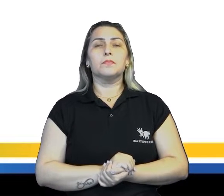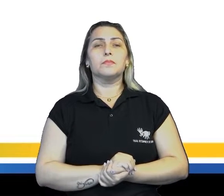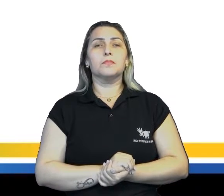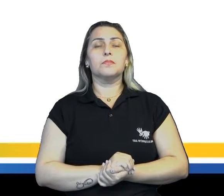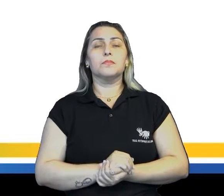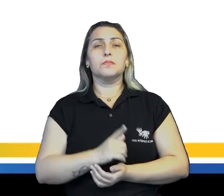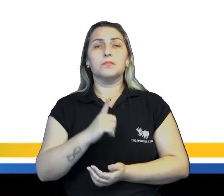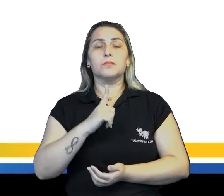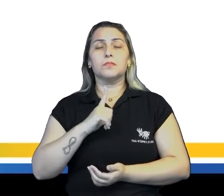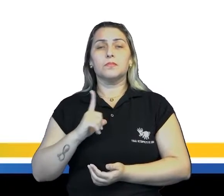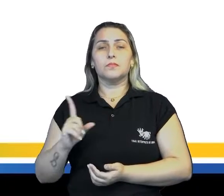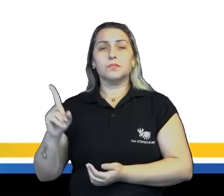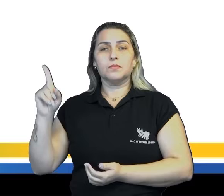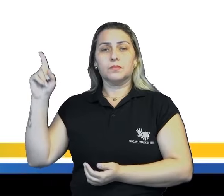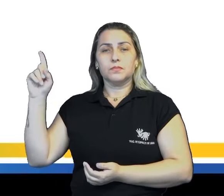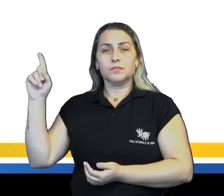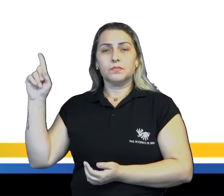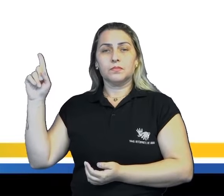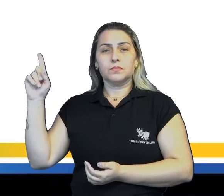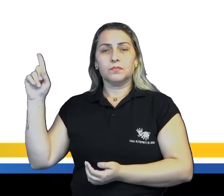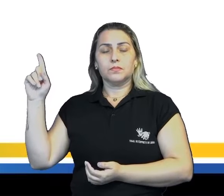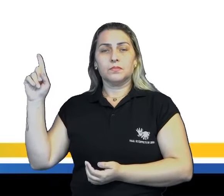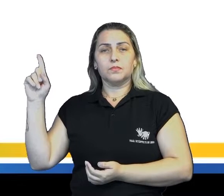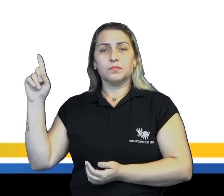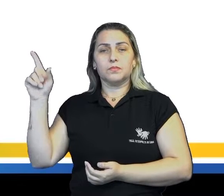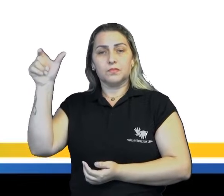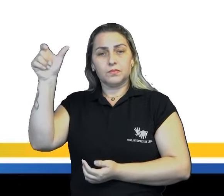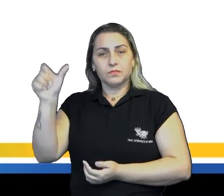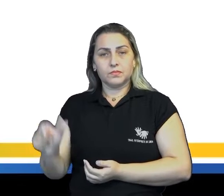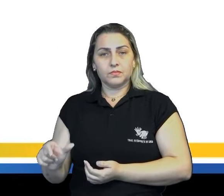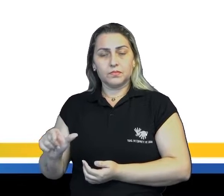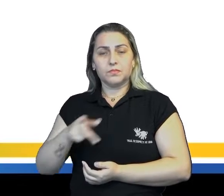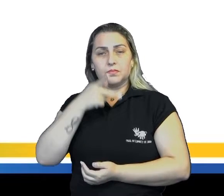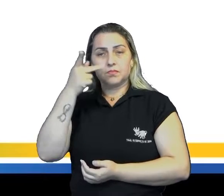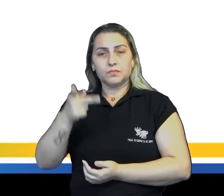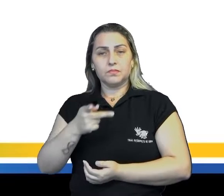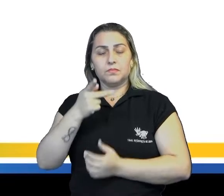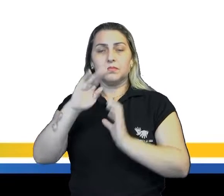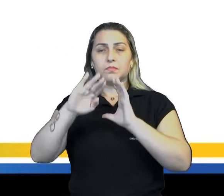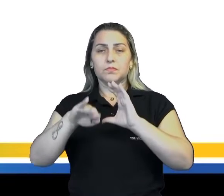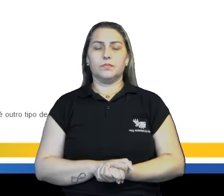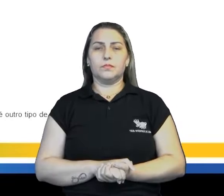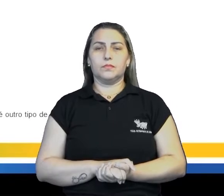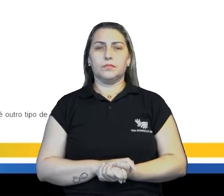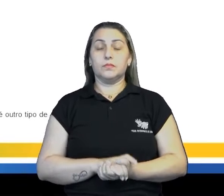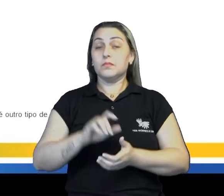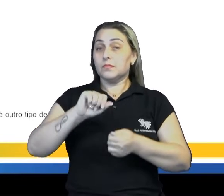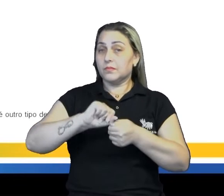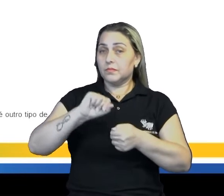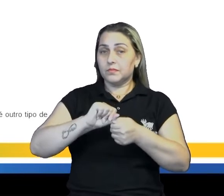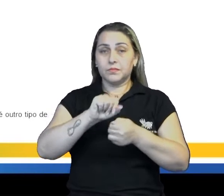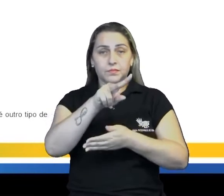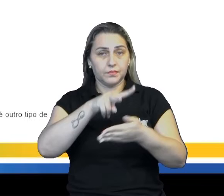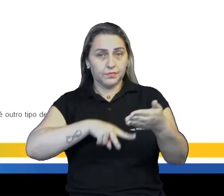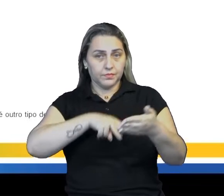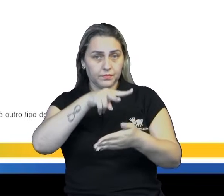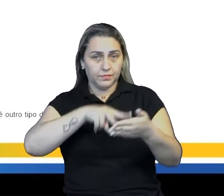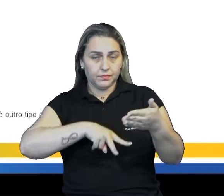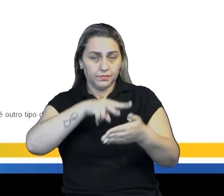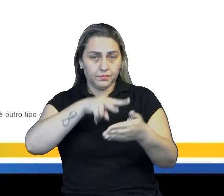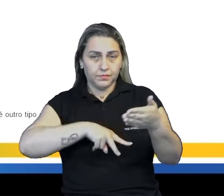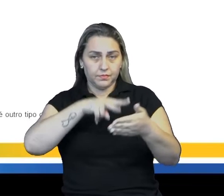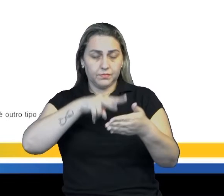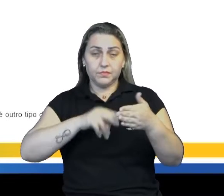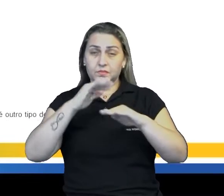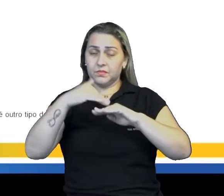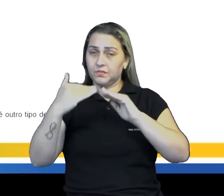E aí nós temos o receptor, o emissor e a mensagem. Fazemos